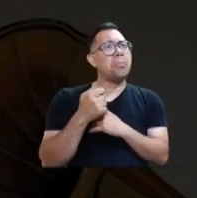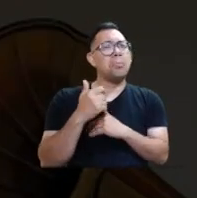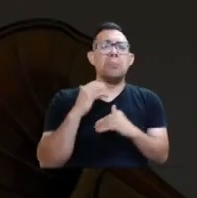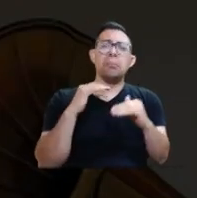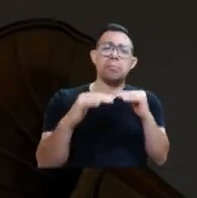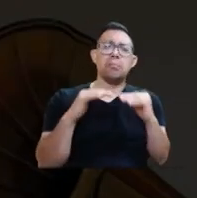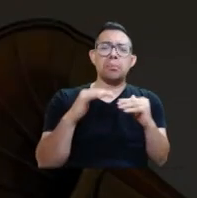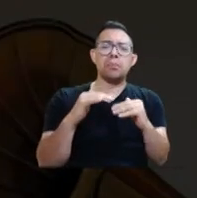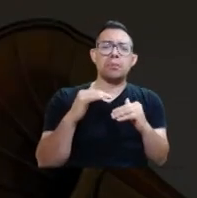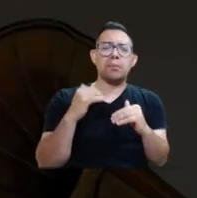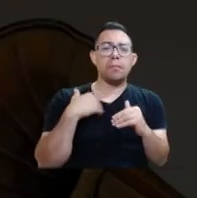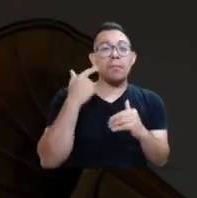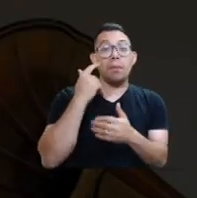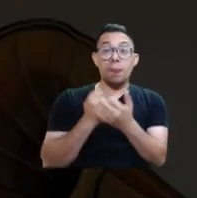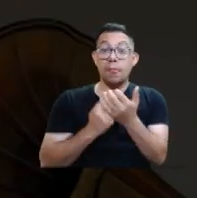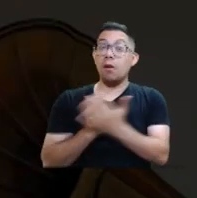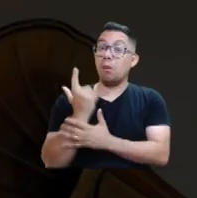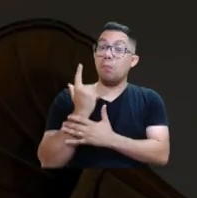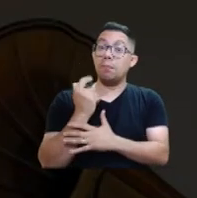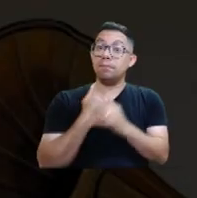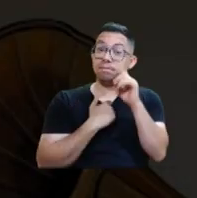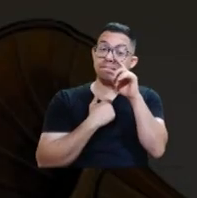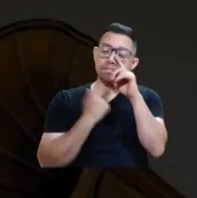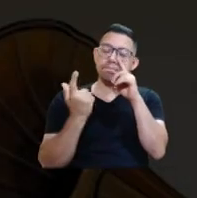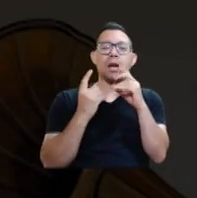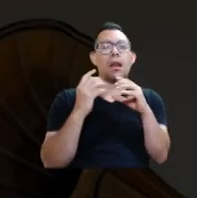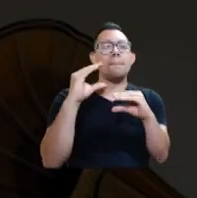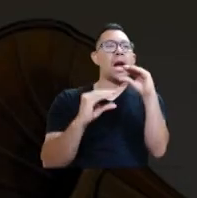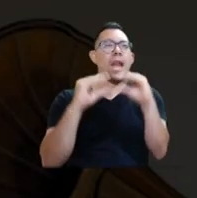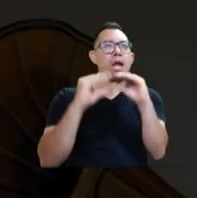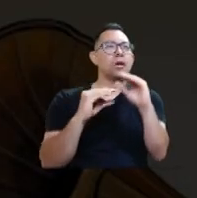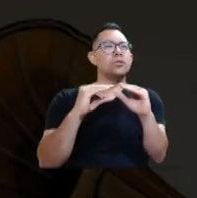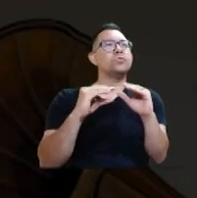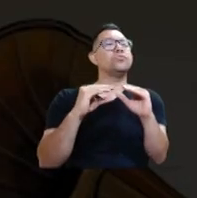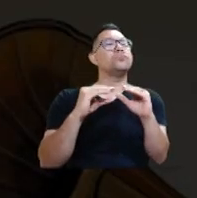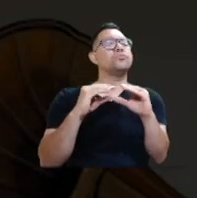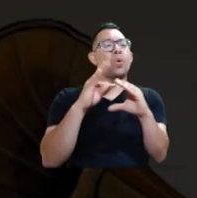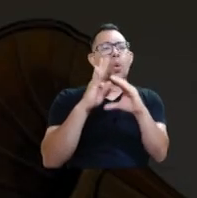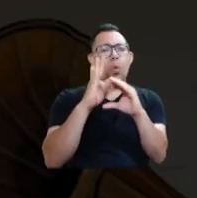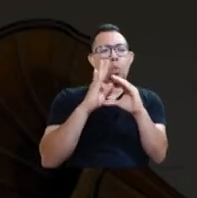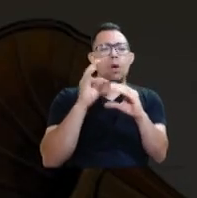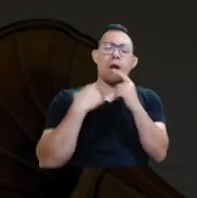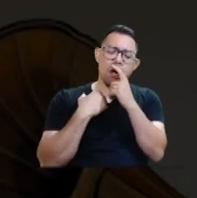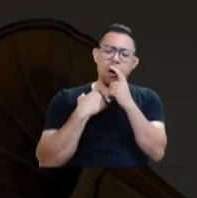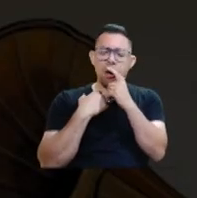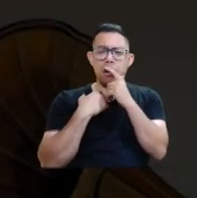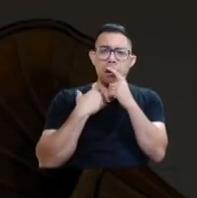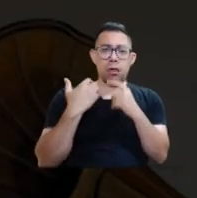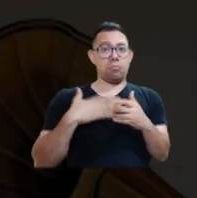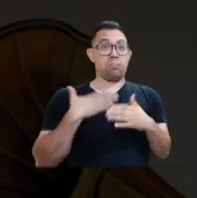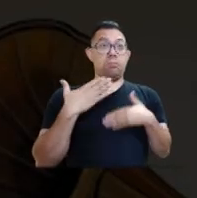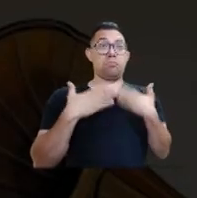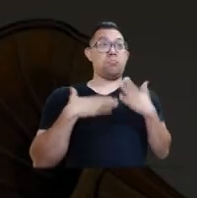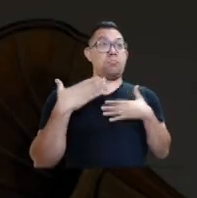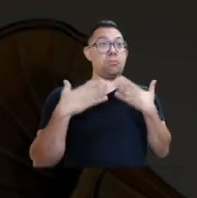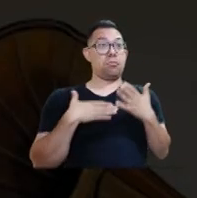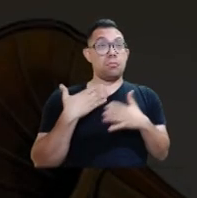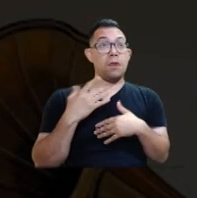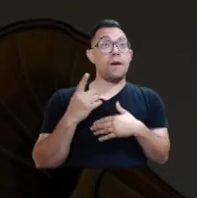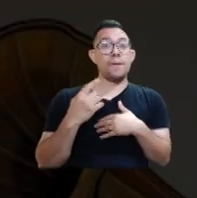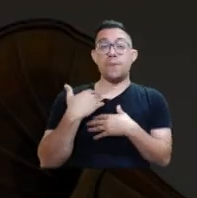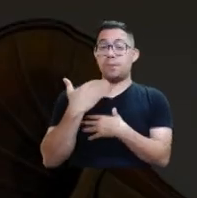pequeno relativo ao que ele tem. Então vamos comprar. Aí ele fez um balanço, no outro dia eu voltei lá. Levei um mau